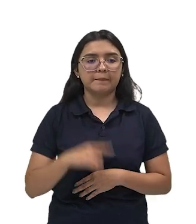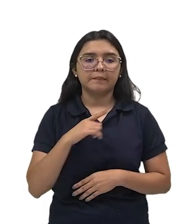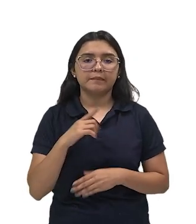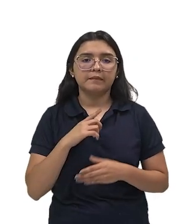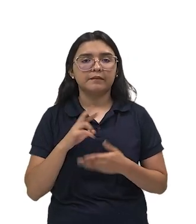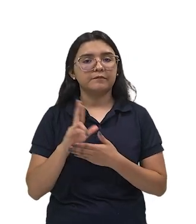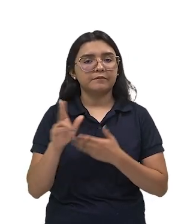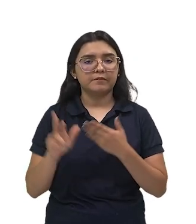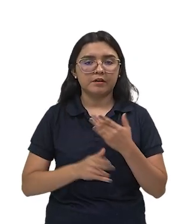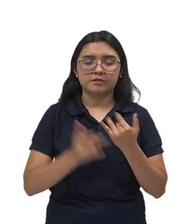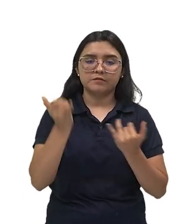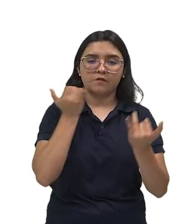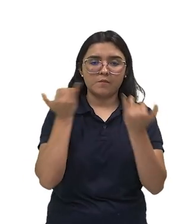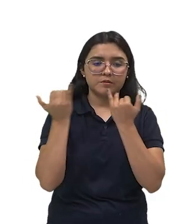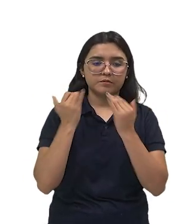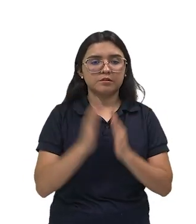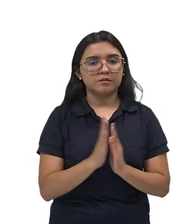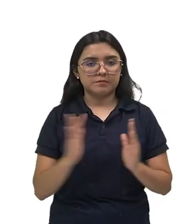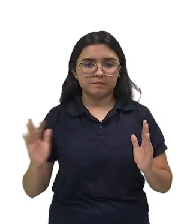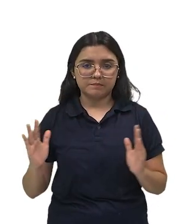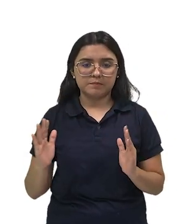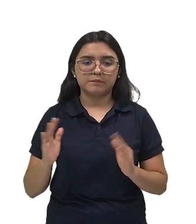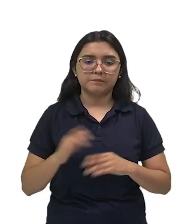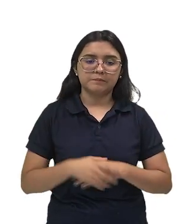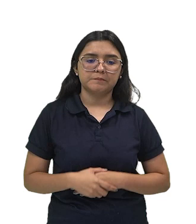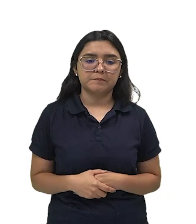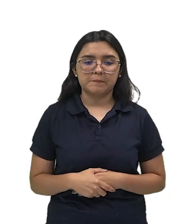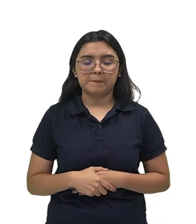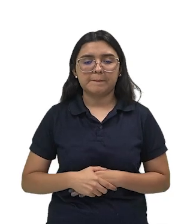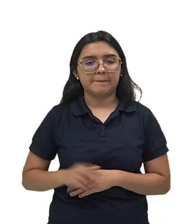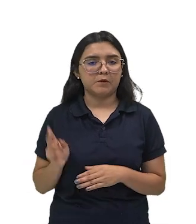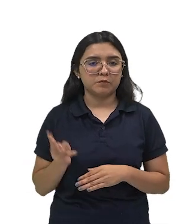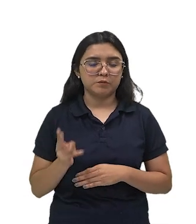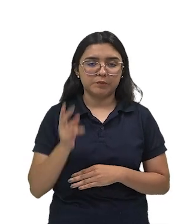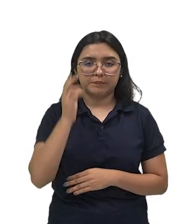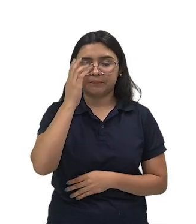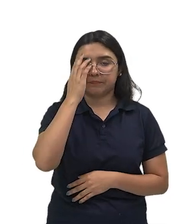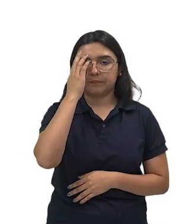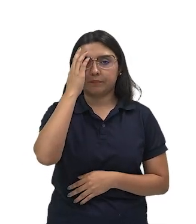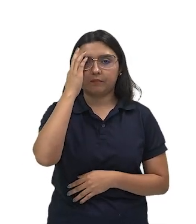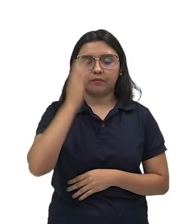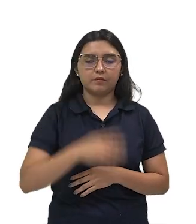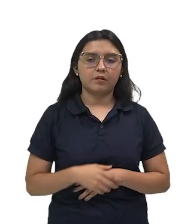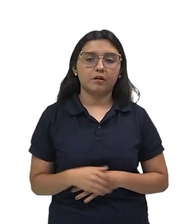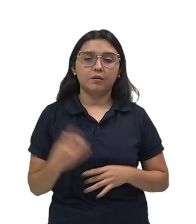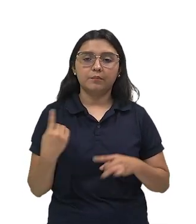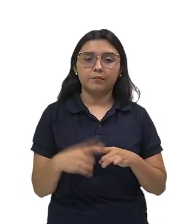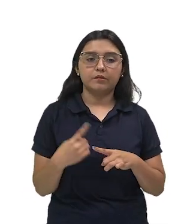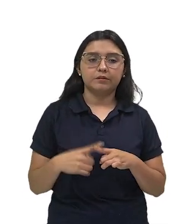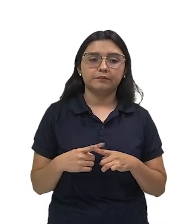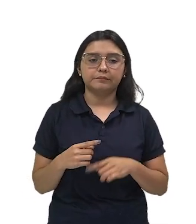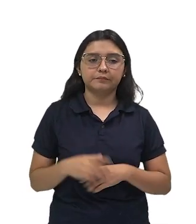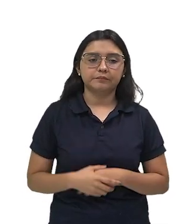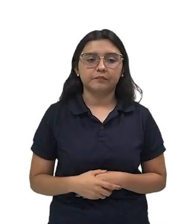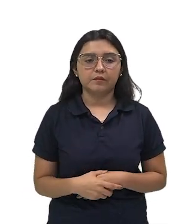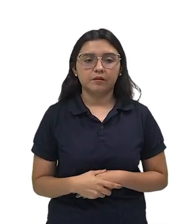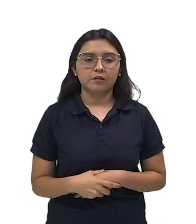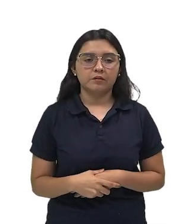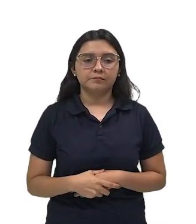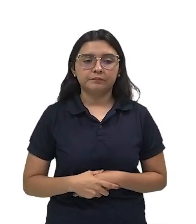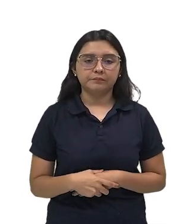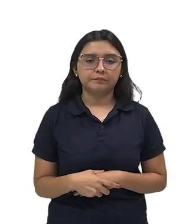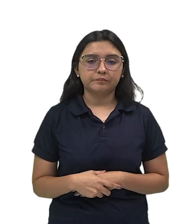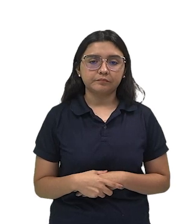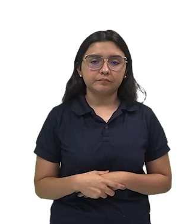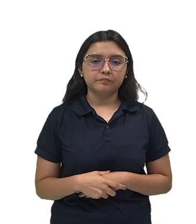várias informações aí dentro. Então, ela é do tipo contínua, né? Porque eu estou dentro do